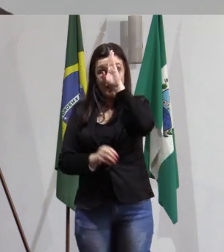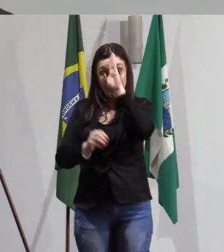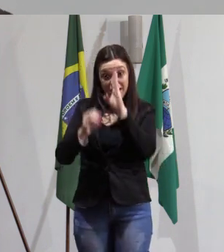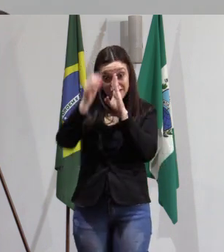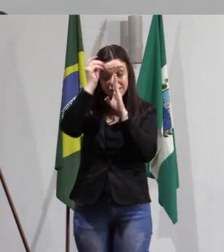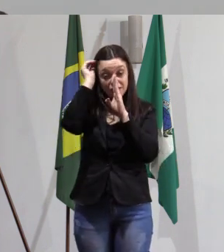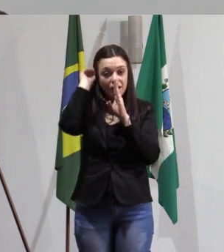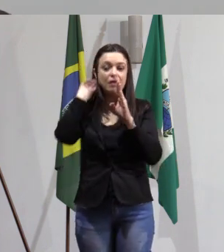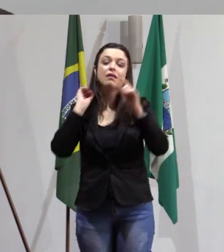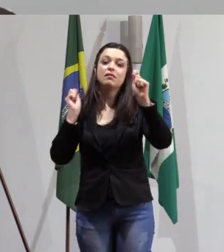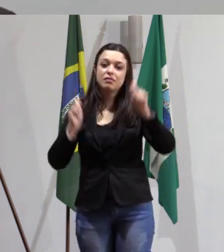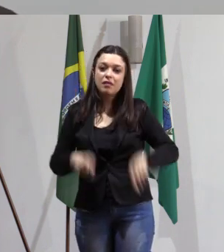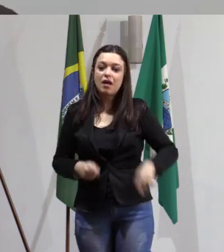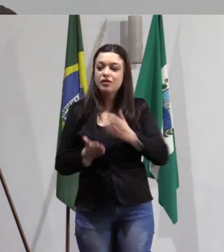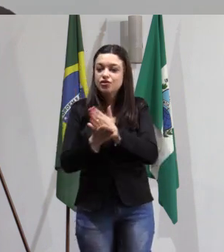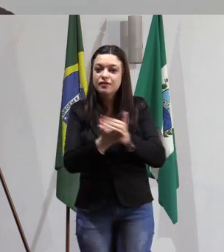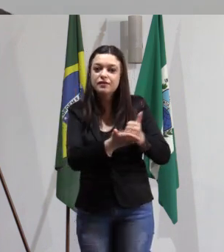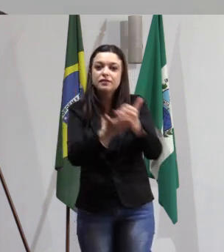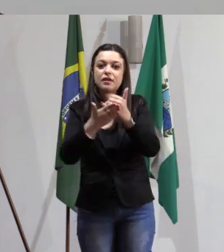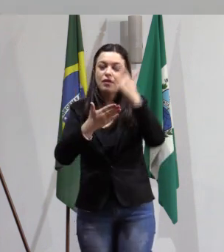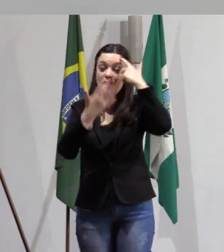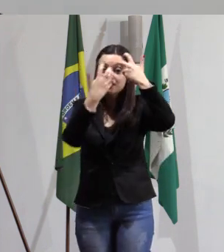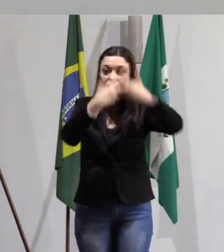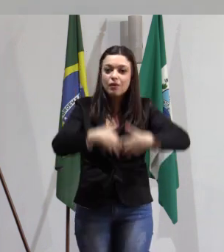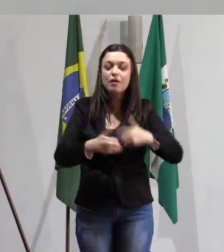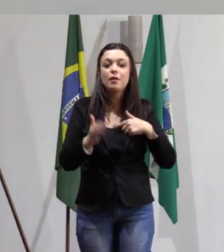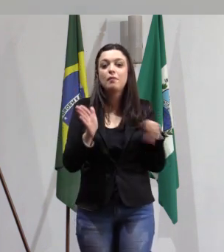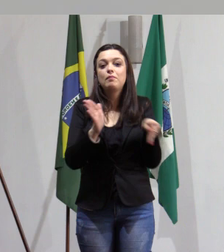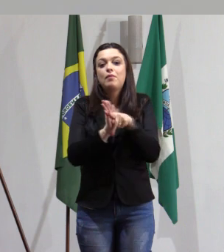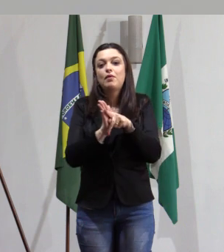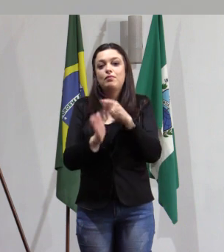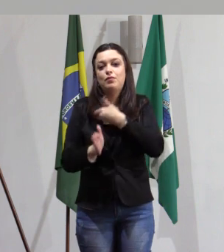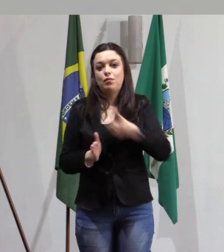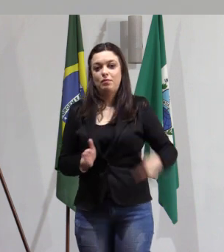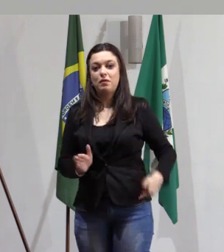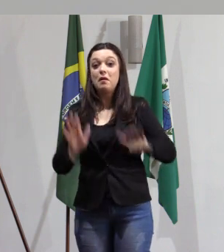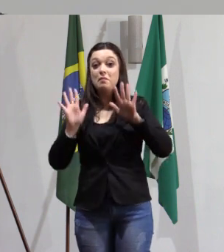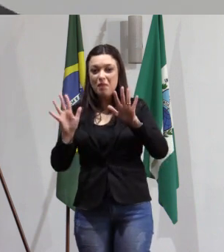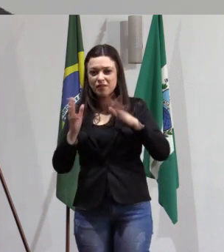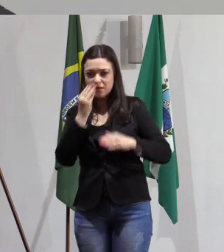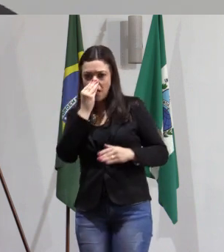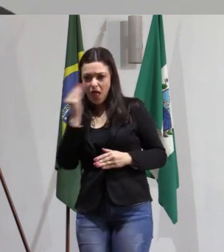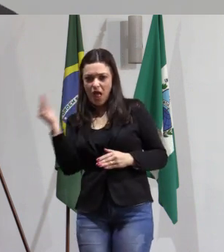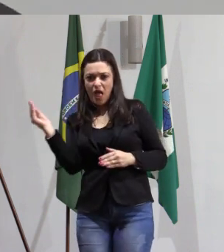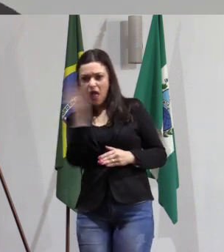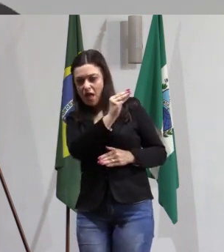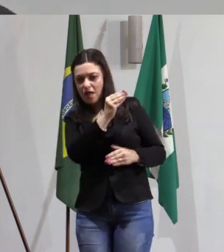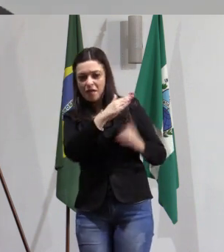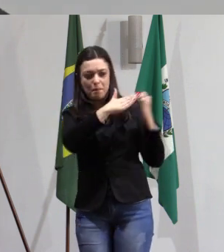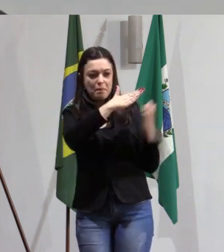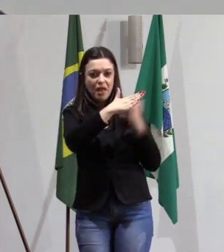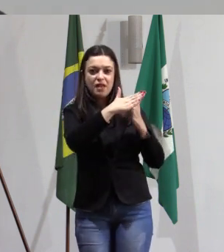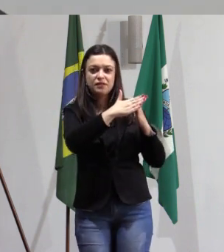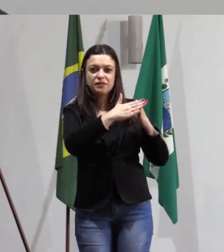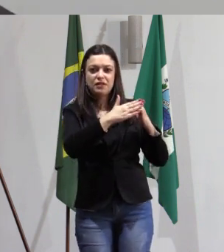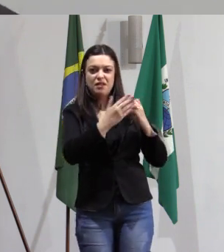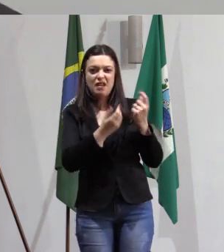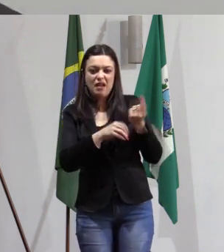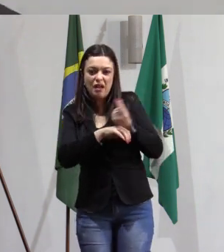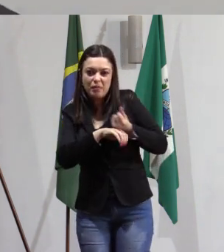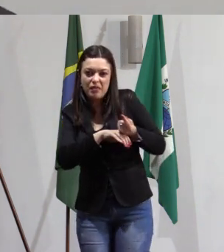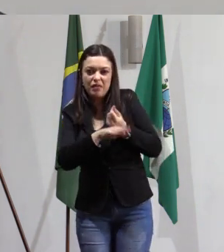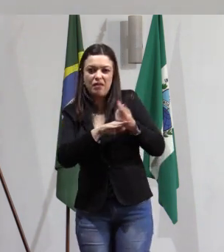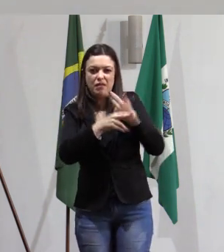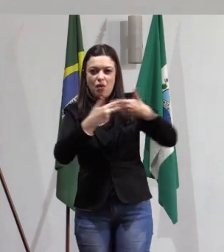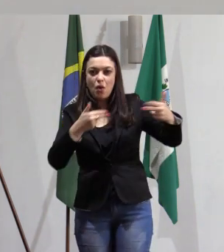uma racionalidade pública. Mas a universidade não pode ignorar o mercado como se o mercado fosse sempre um inimigo a ser combatido.